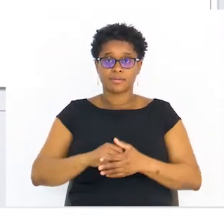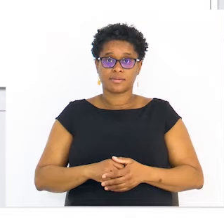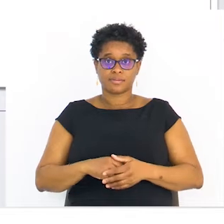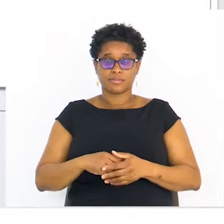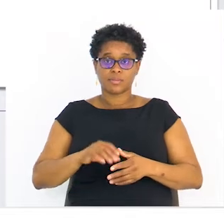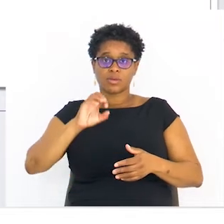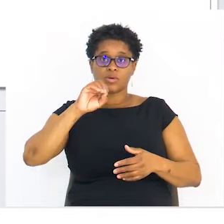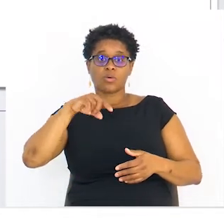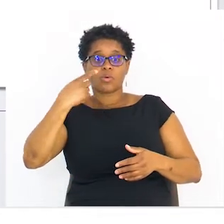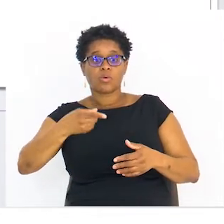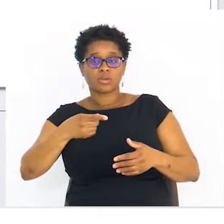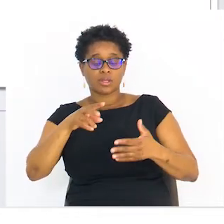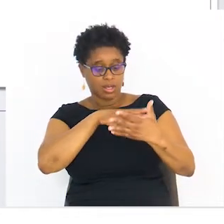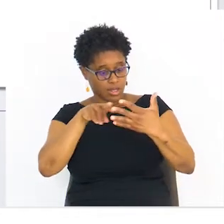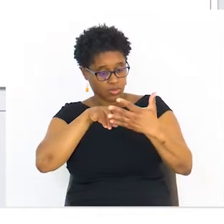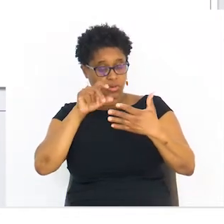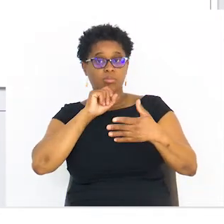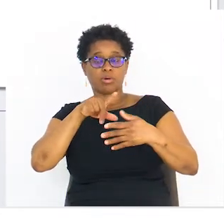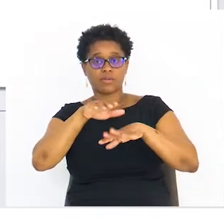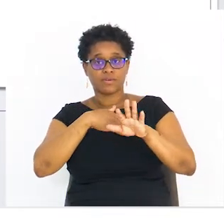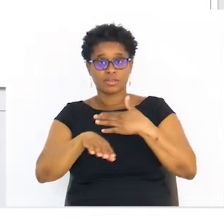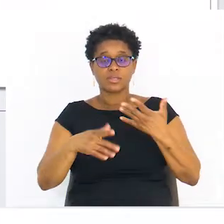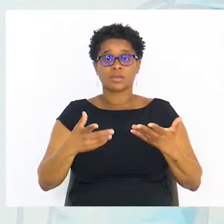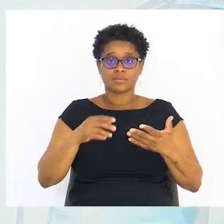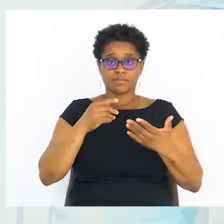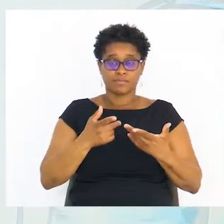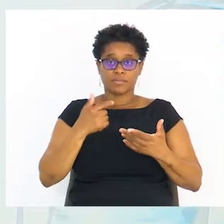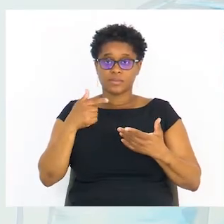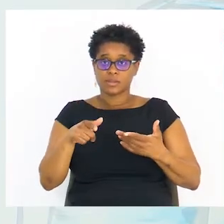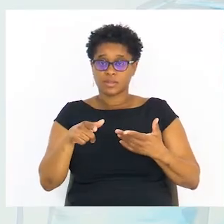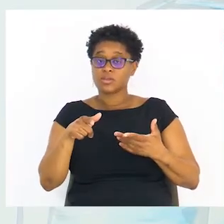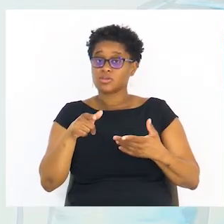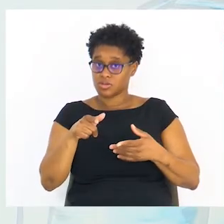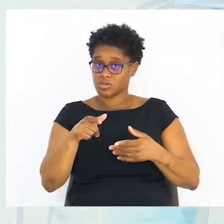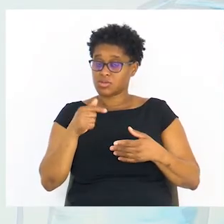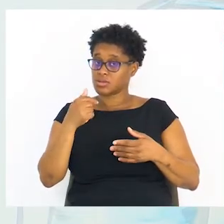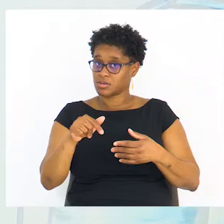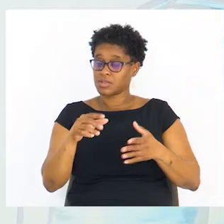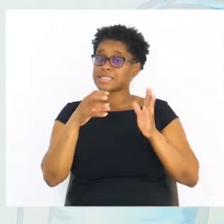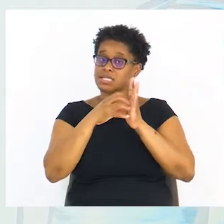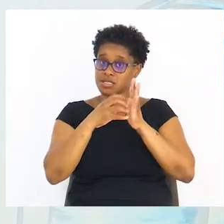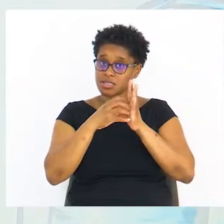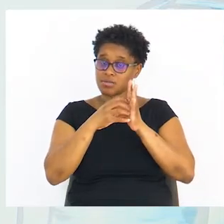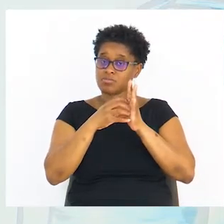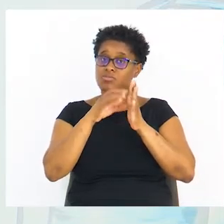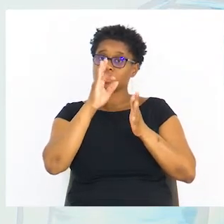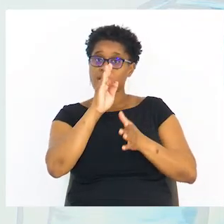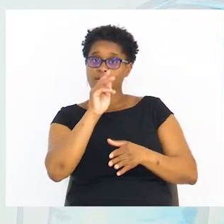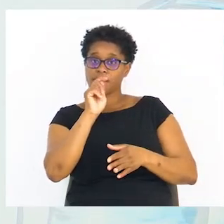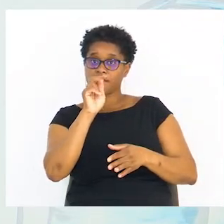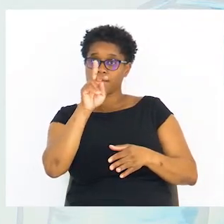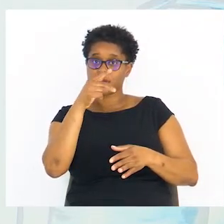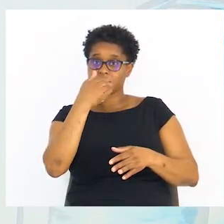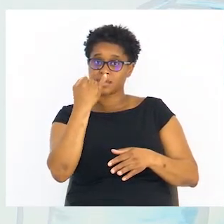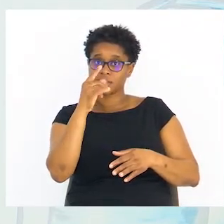grande, ou outra leitura que se pode fazer. Isto tem a ver com símbolo